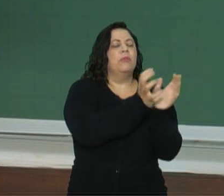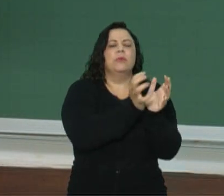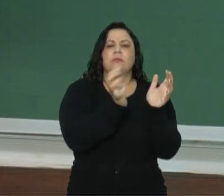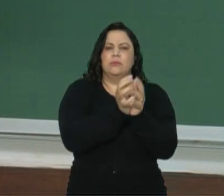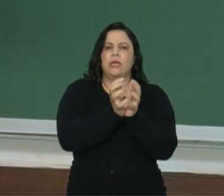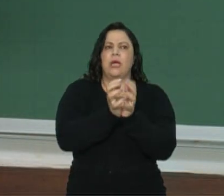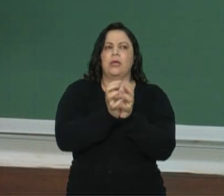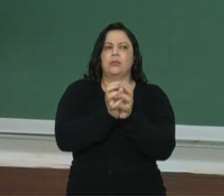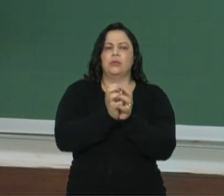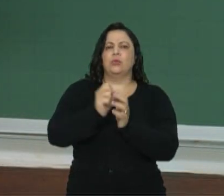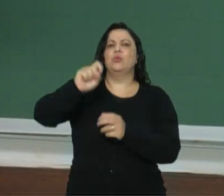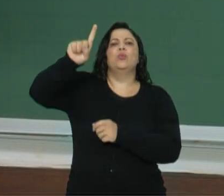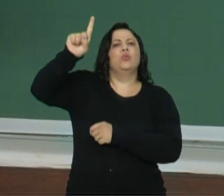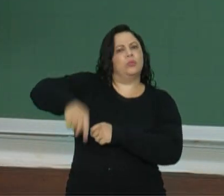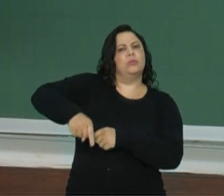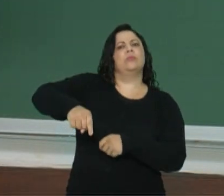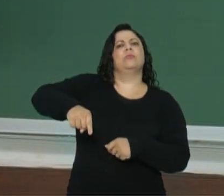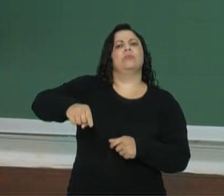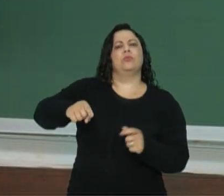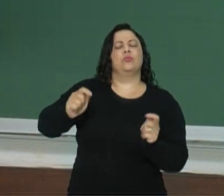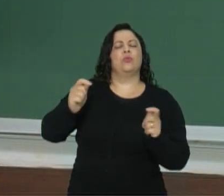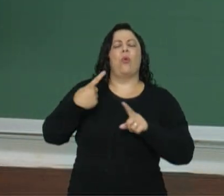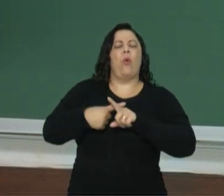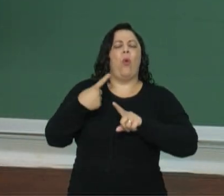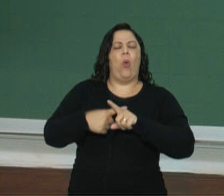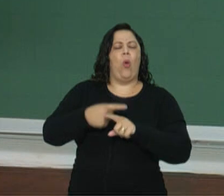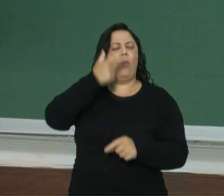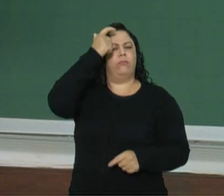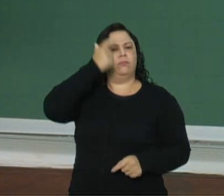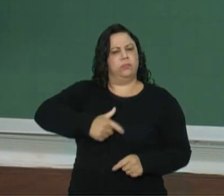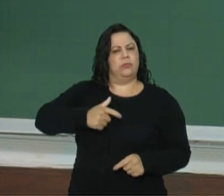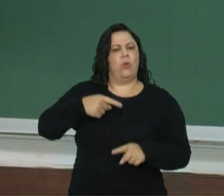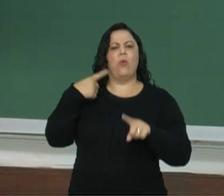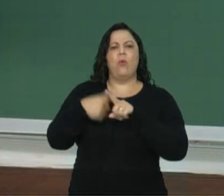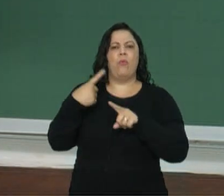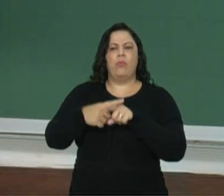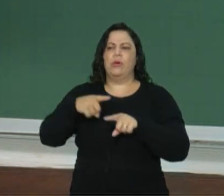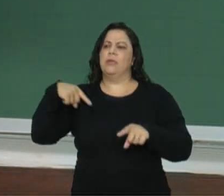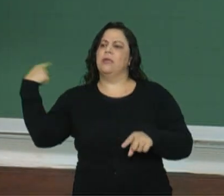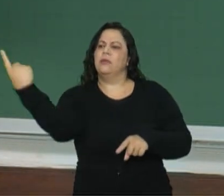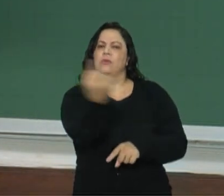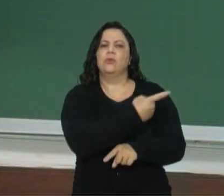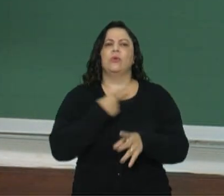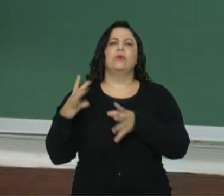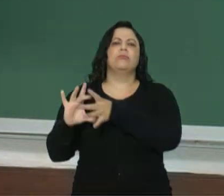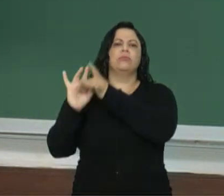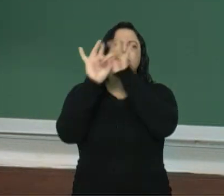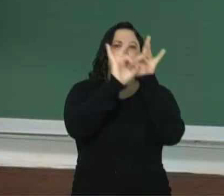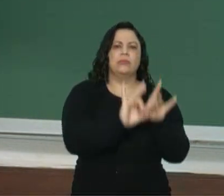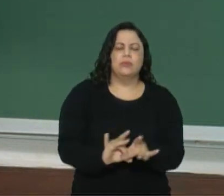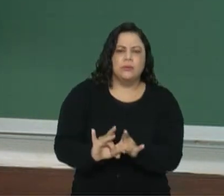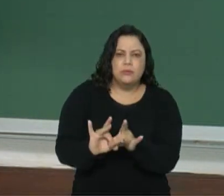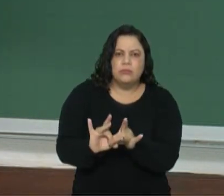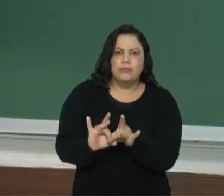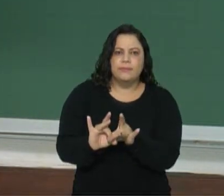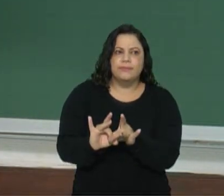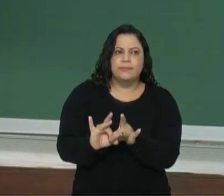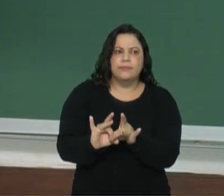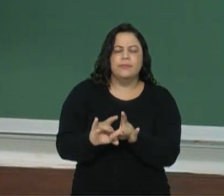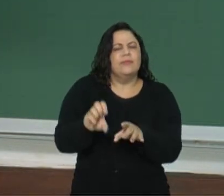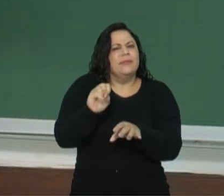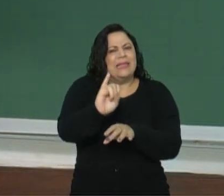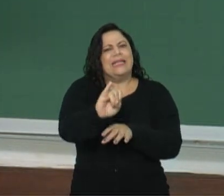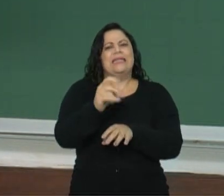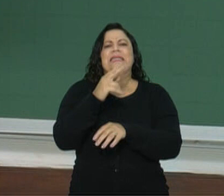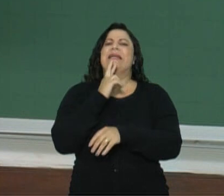essência da descrição da ética Ubuntu até esse momento. Então, se a sua resposta estiver por ali, estiver